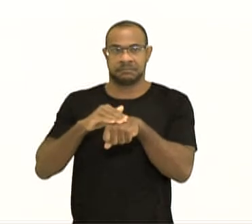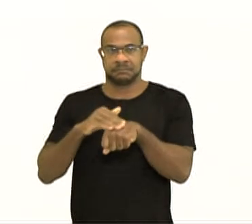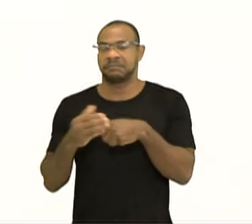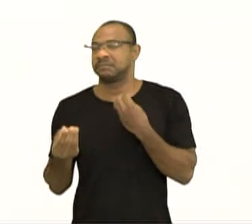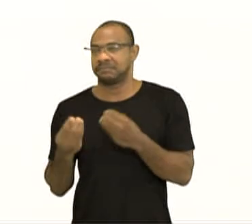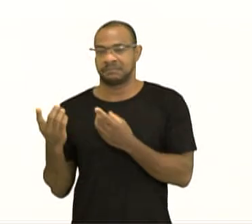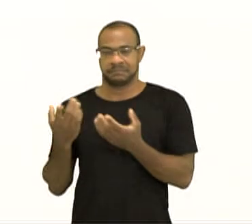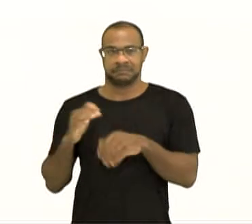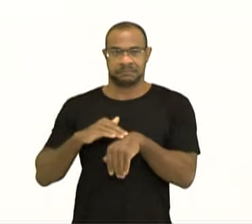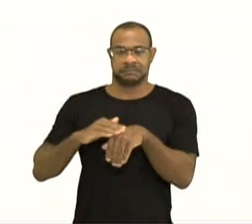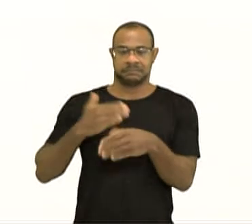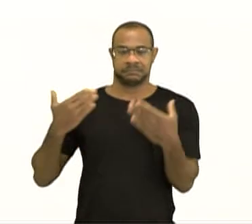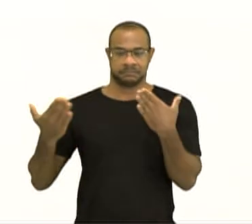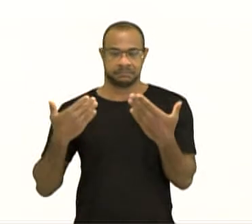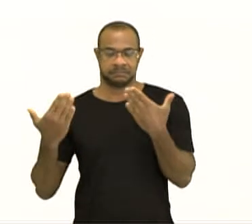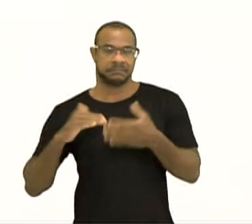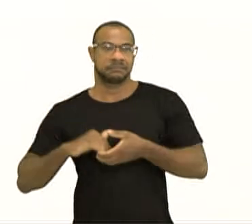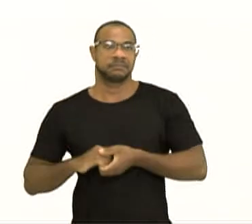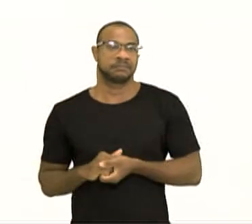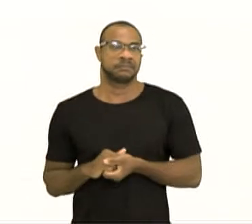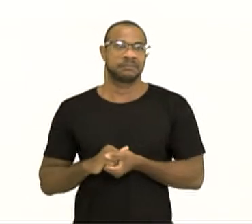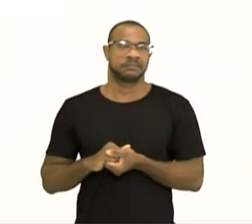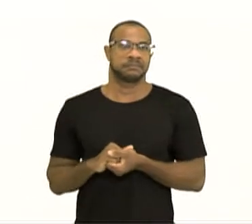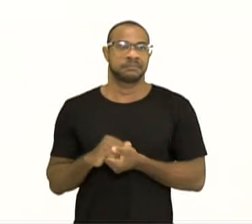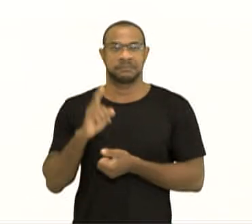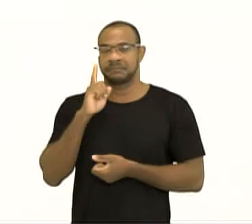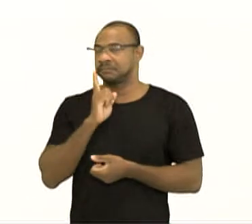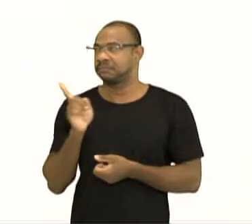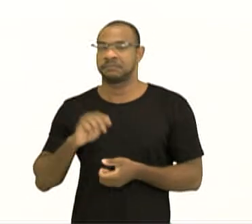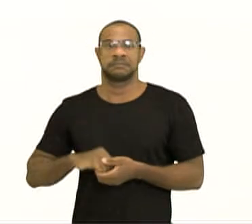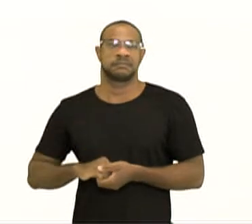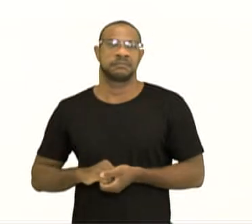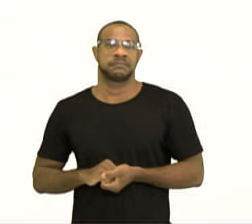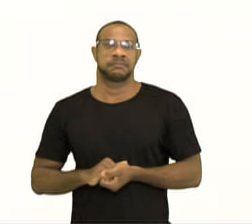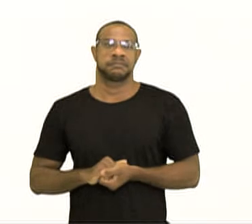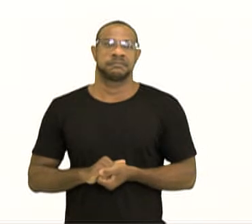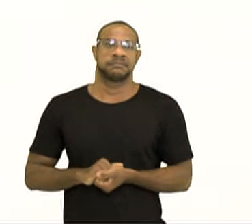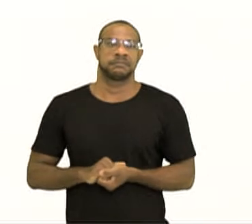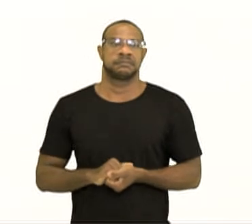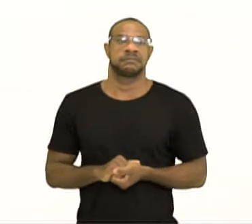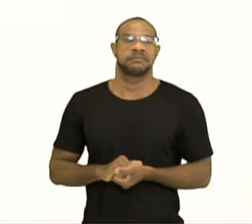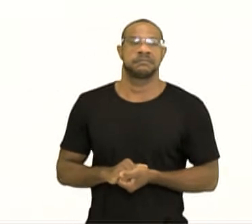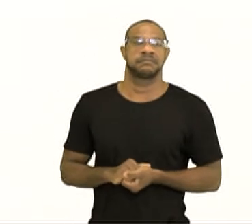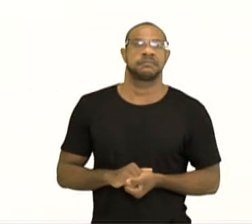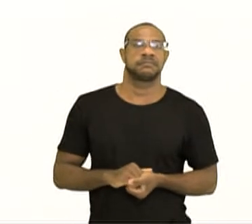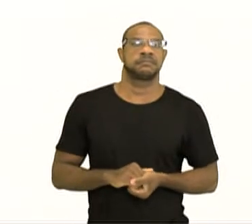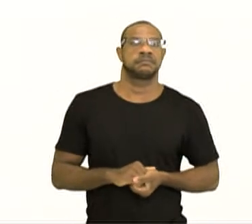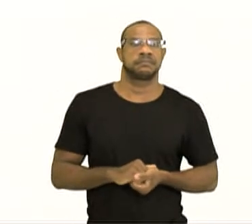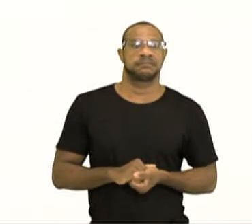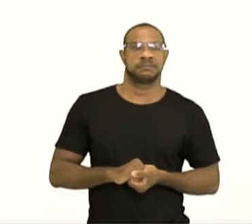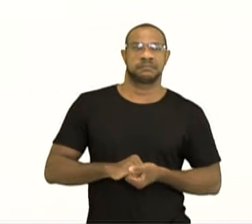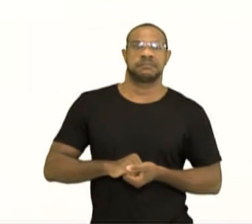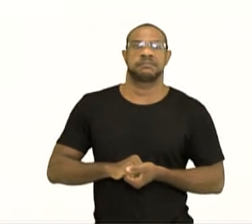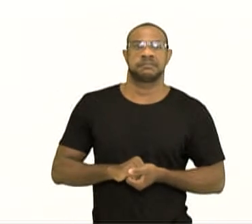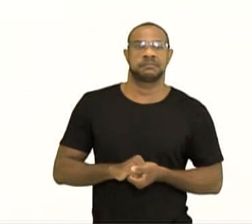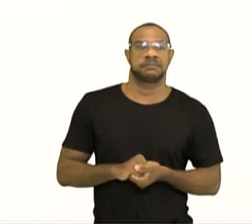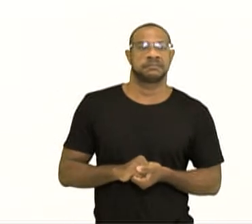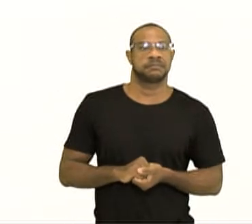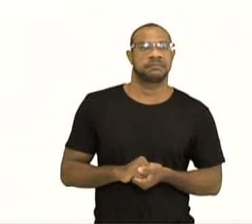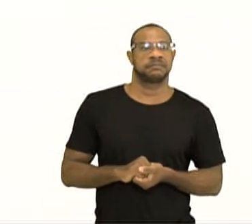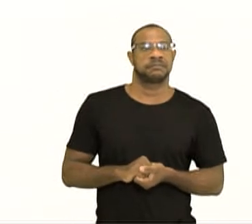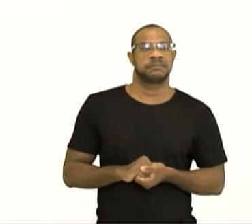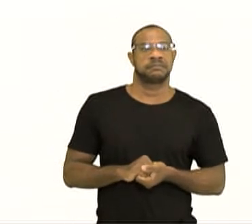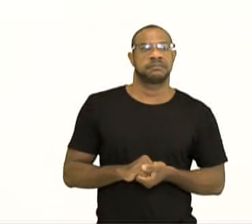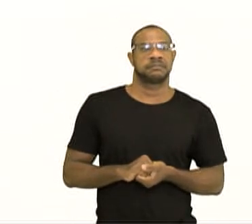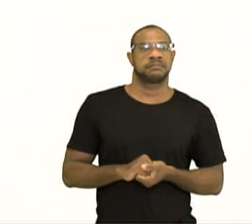pessoa B responde, tá bom? Então a pessoa A disse assim, ó. I call my father at home, but nobody answers the phone.